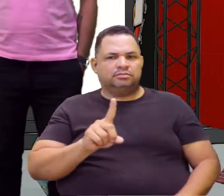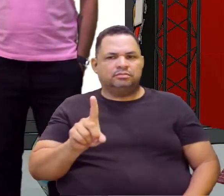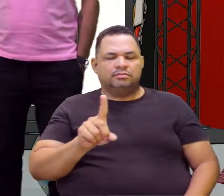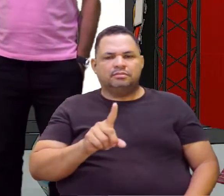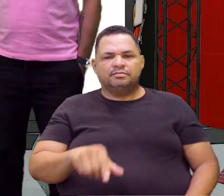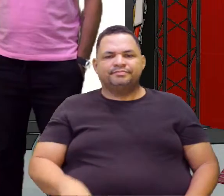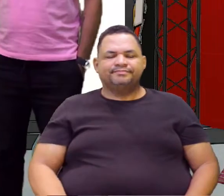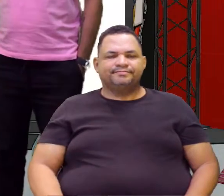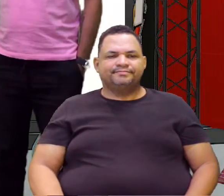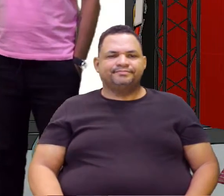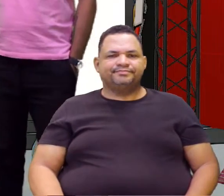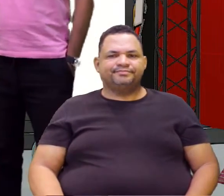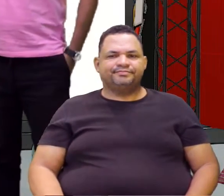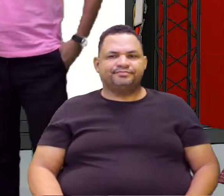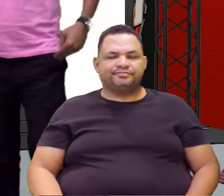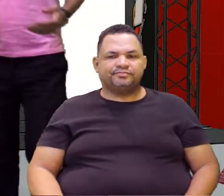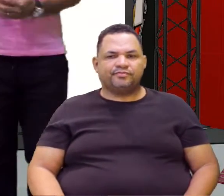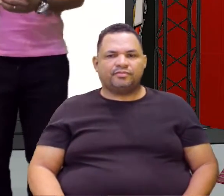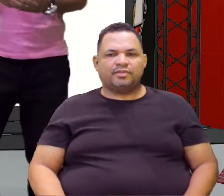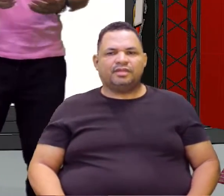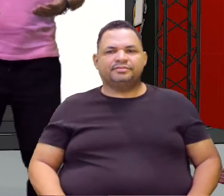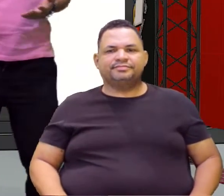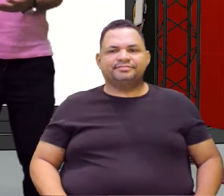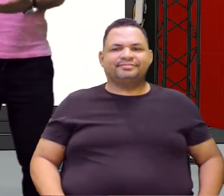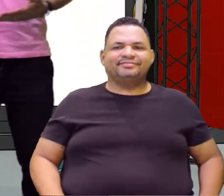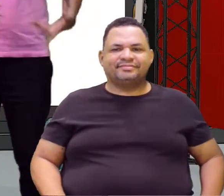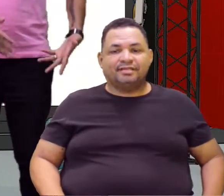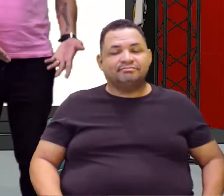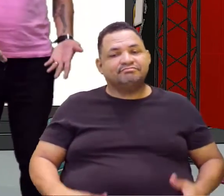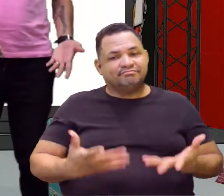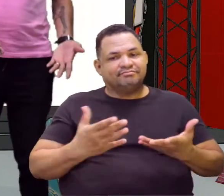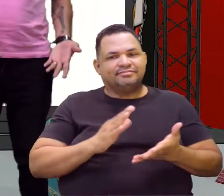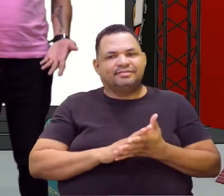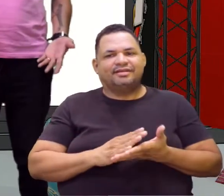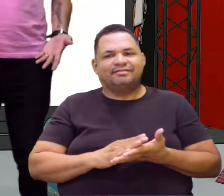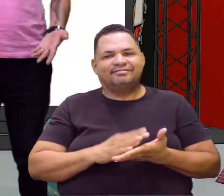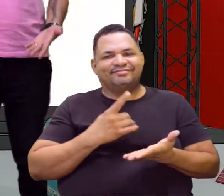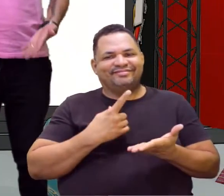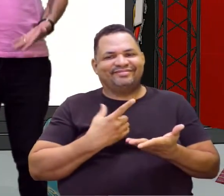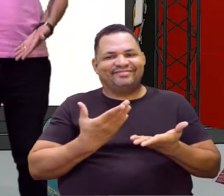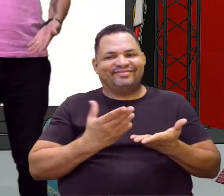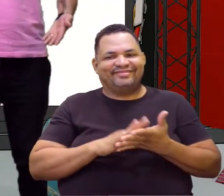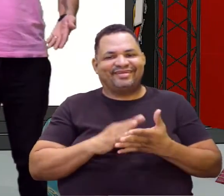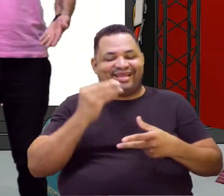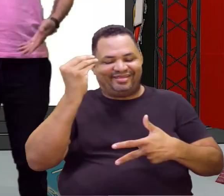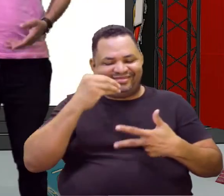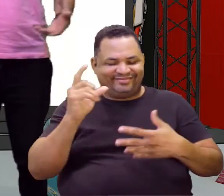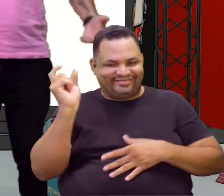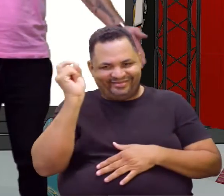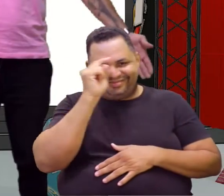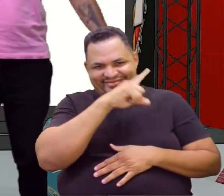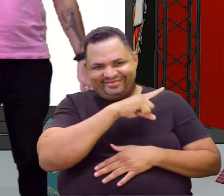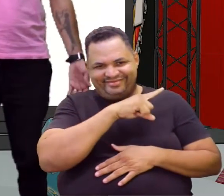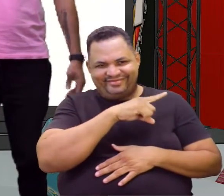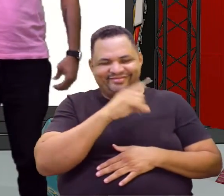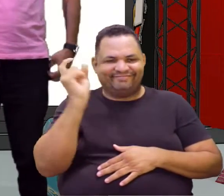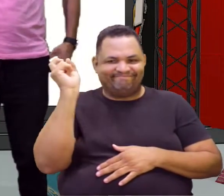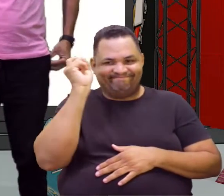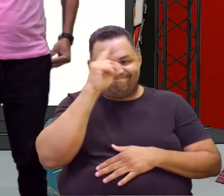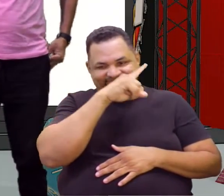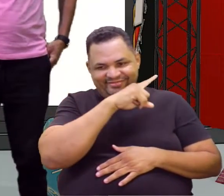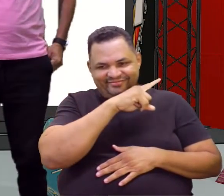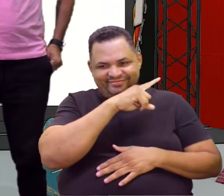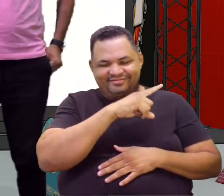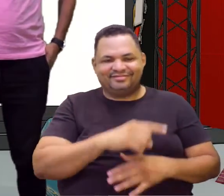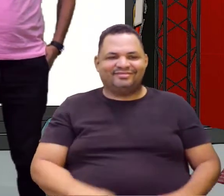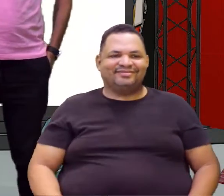Não, tem mas vários níveis, né? Mas não concorda, sabe, que o Enem é mais difícil? no Enem. Como é que é difícil mesmo?